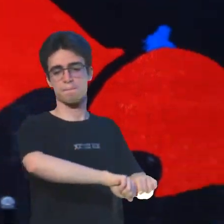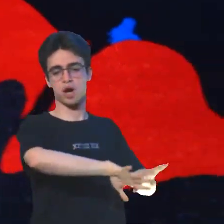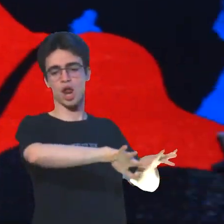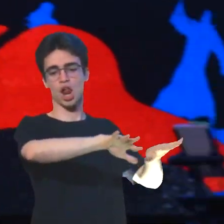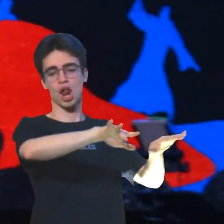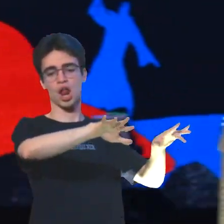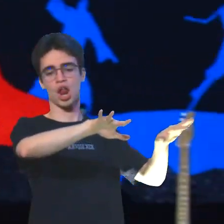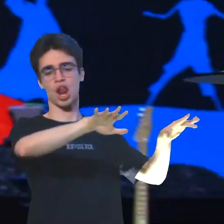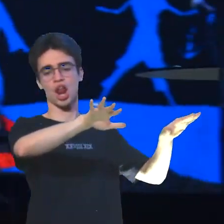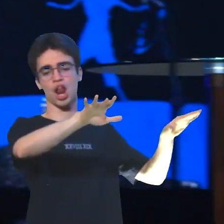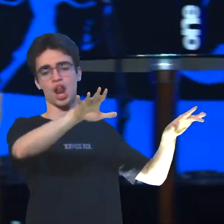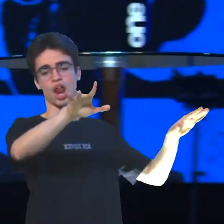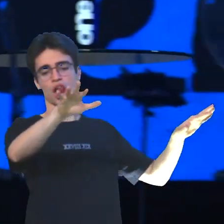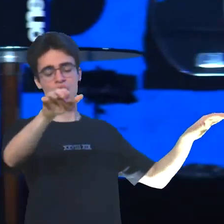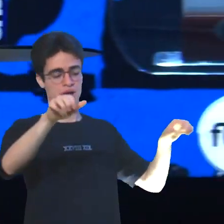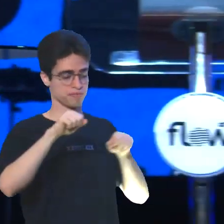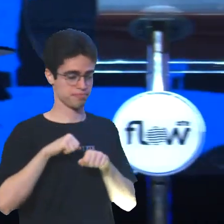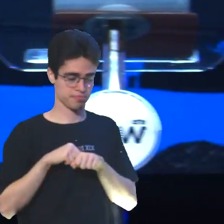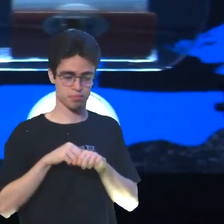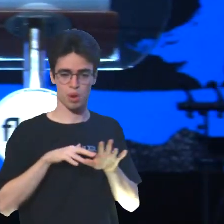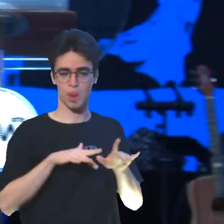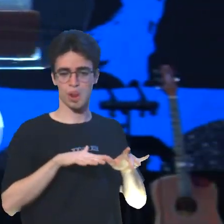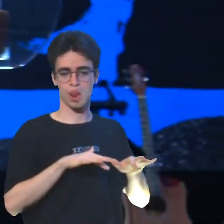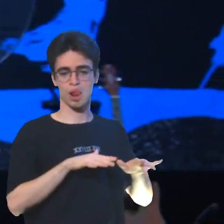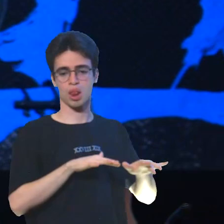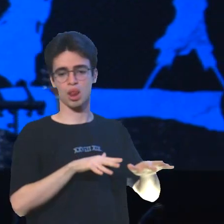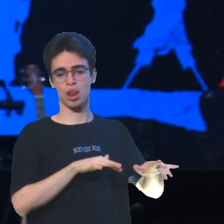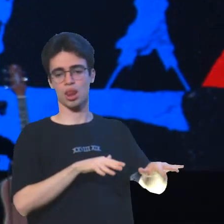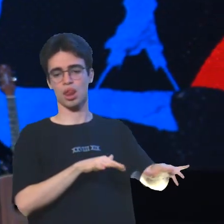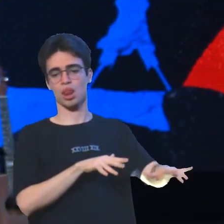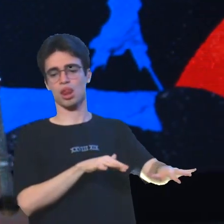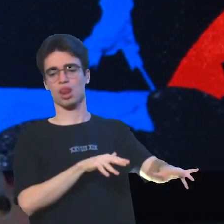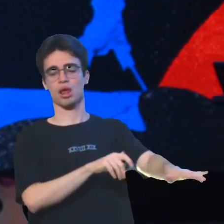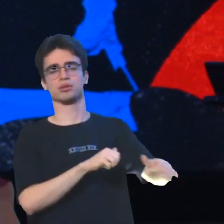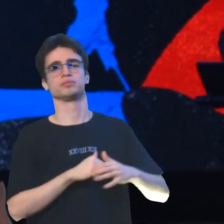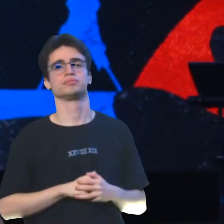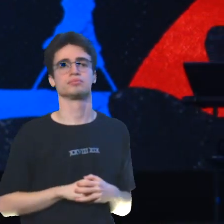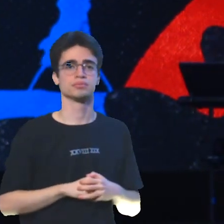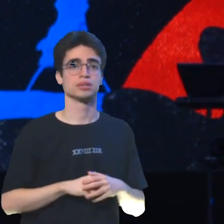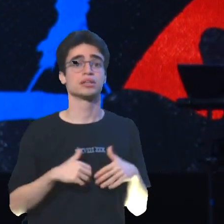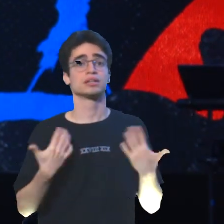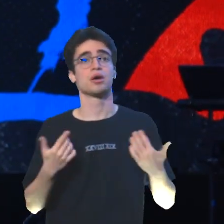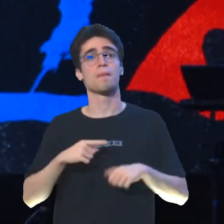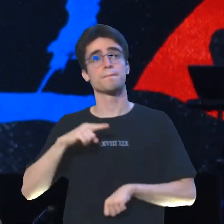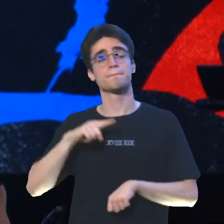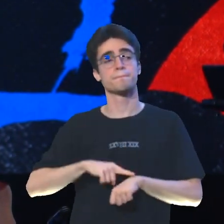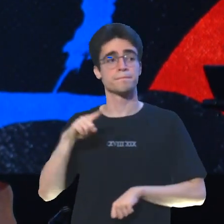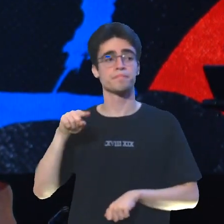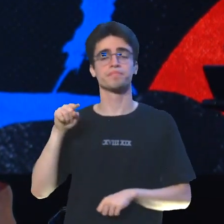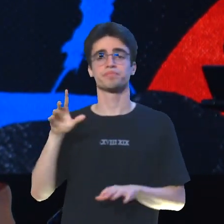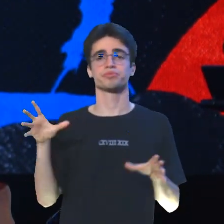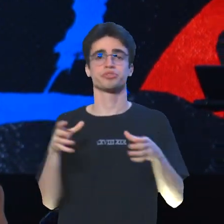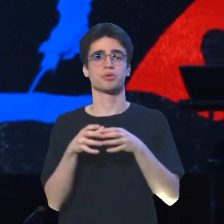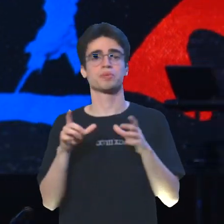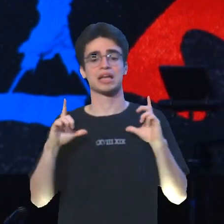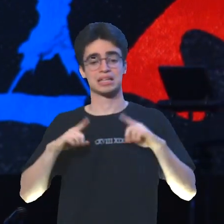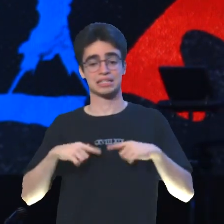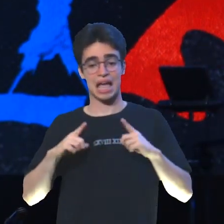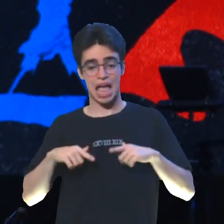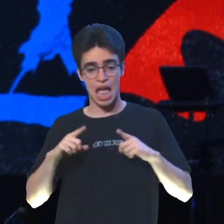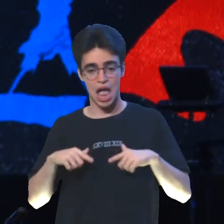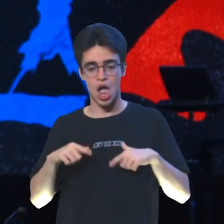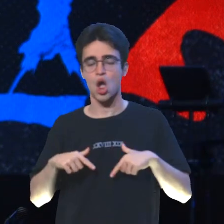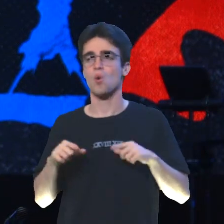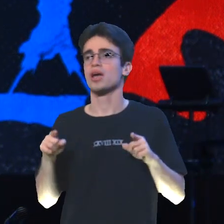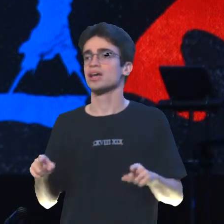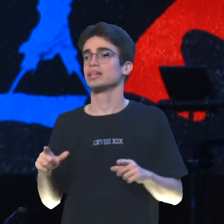ele. O que Moisés está nos ensinando com isso? Quando os israelitas eles estavam